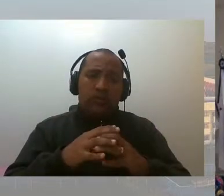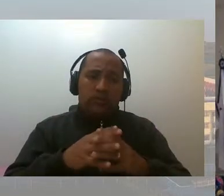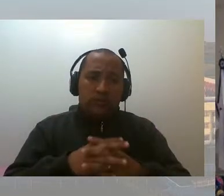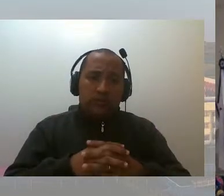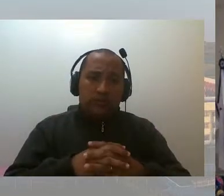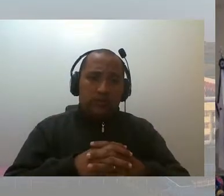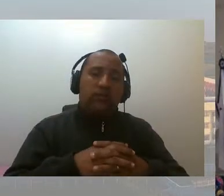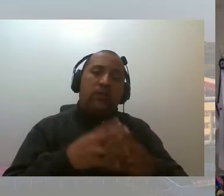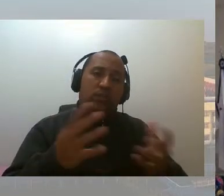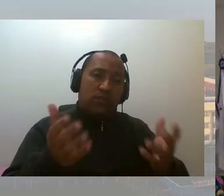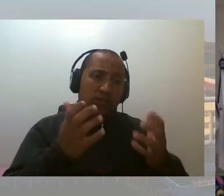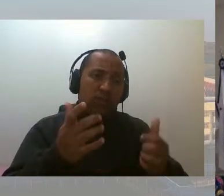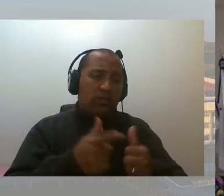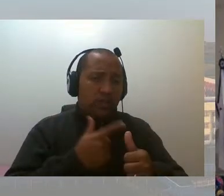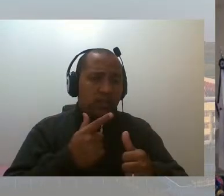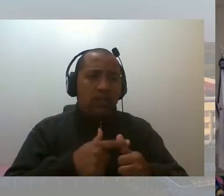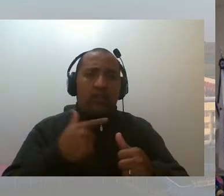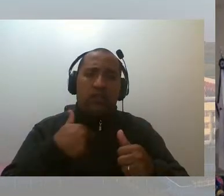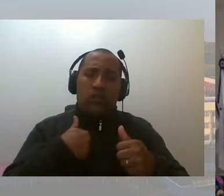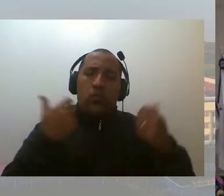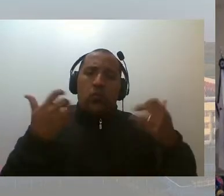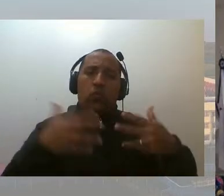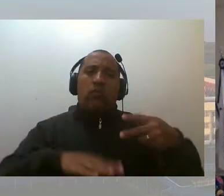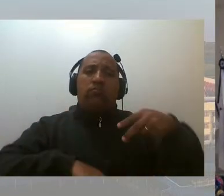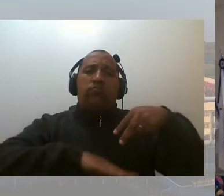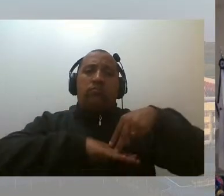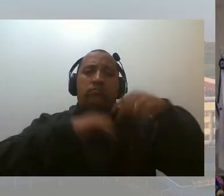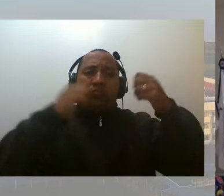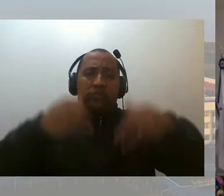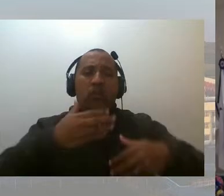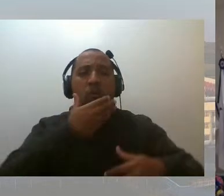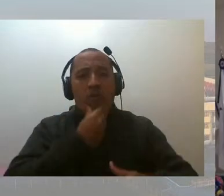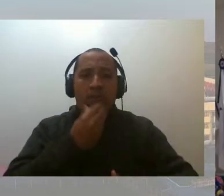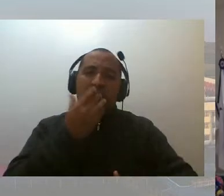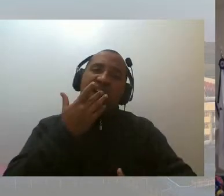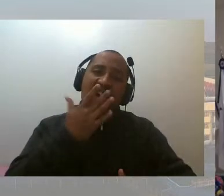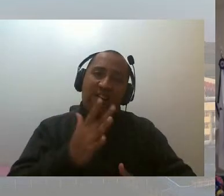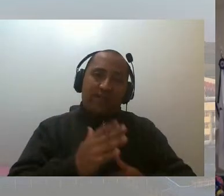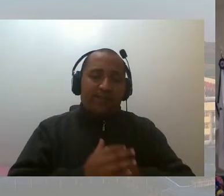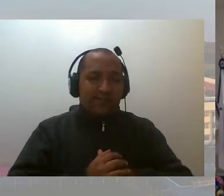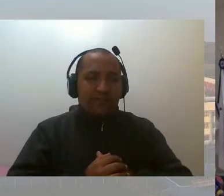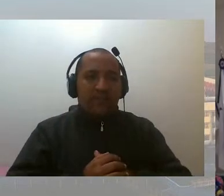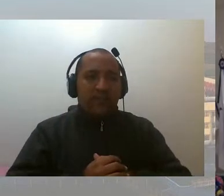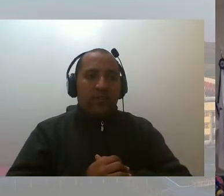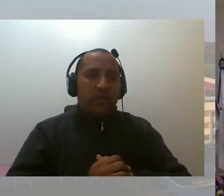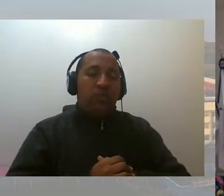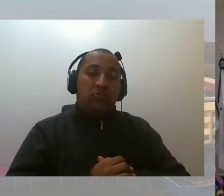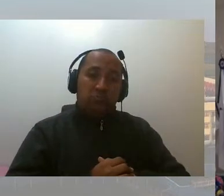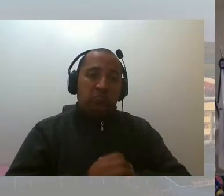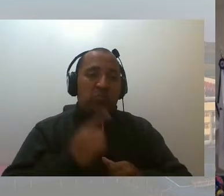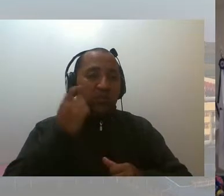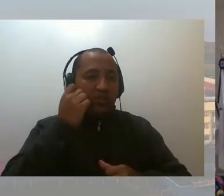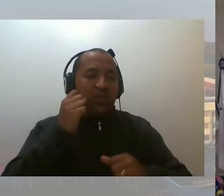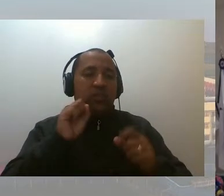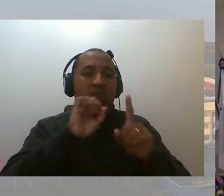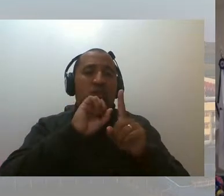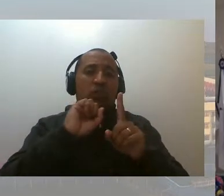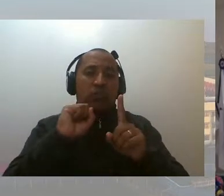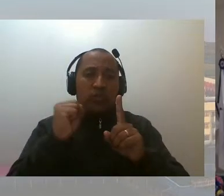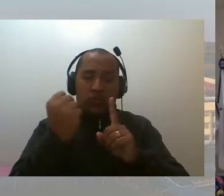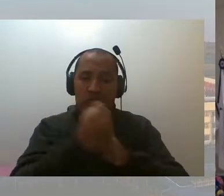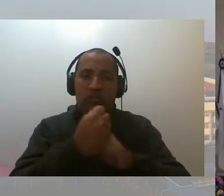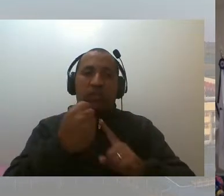Quero primeiro dizer do meu lugar de fala, eu sou um homem branco, né, que numa sociedade que se construiu em cima